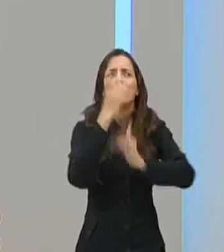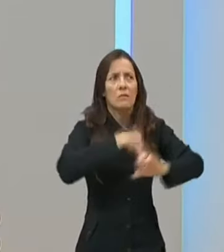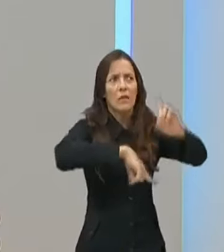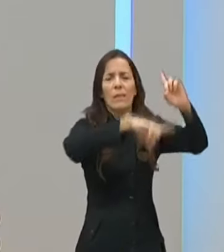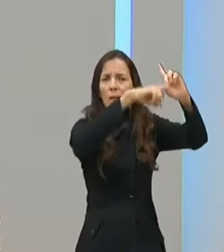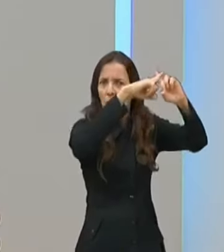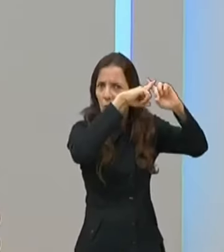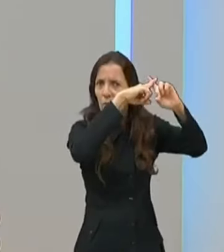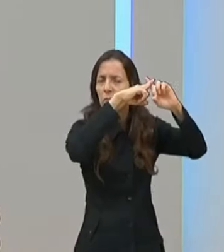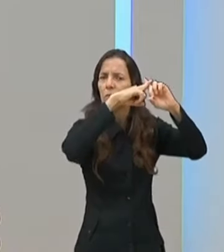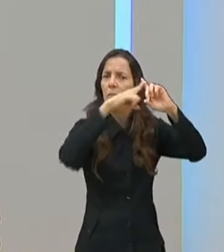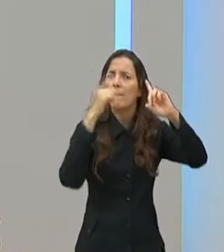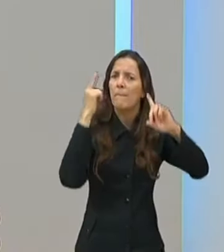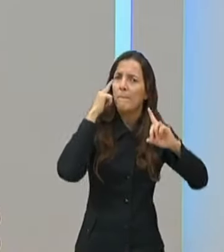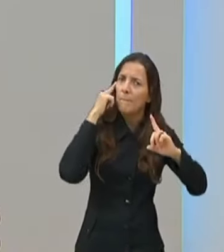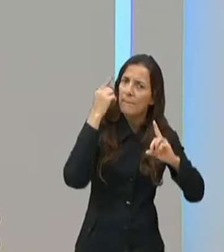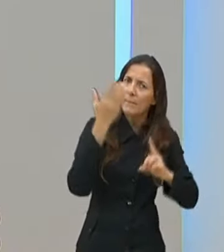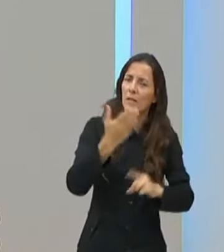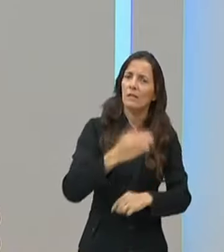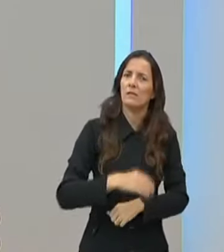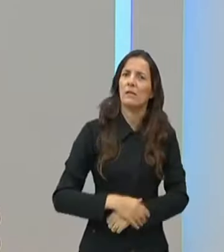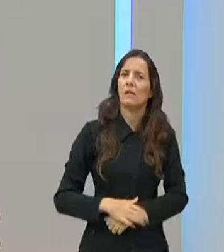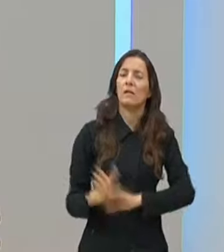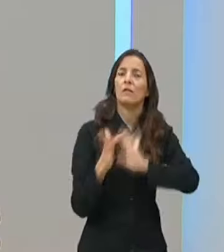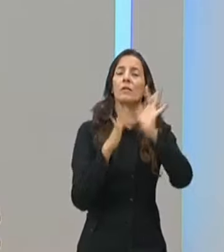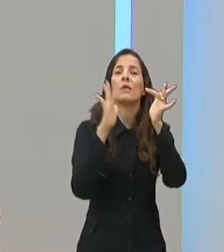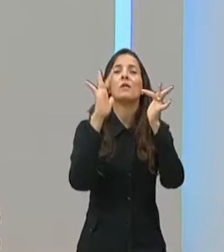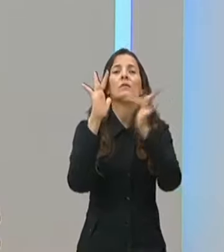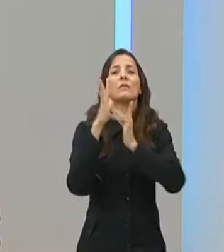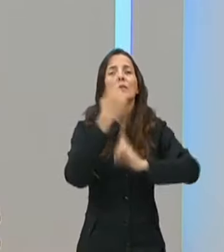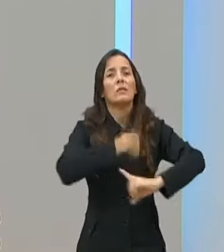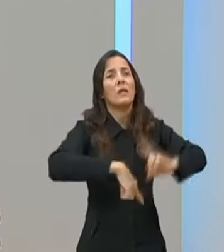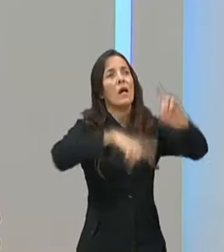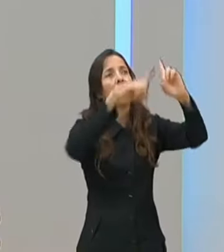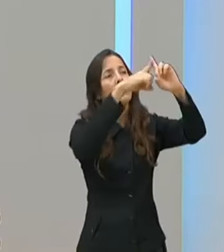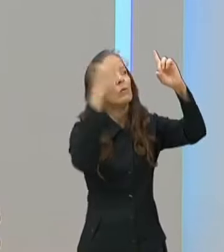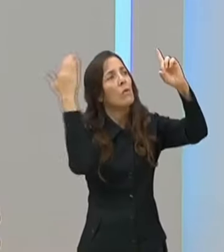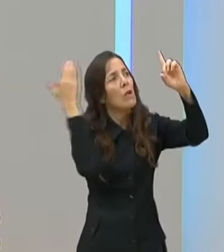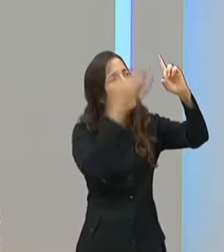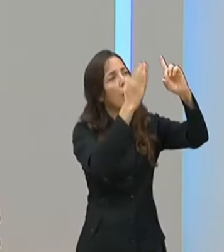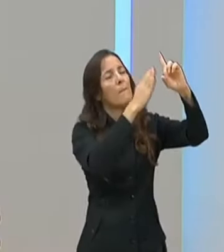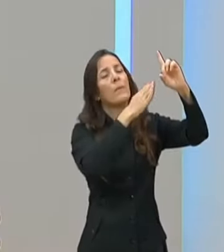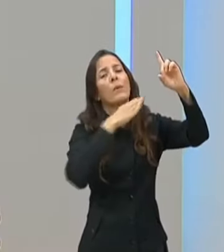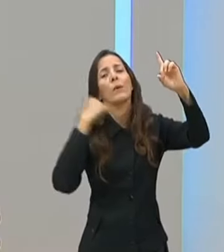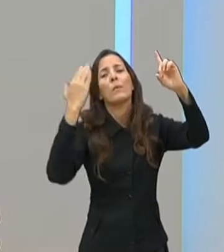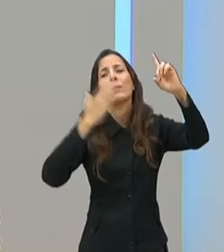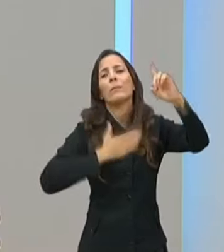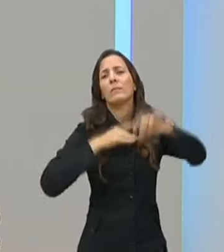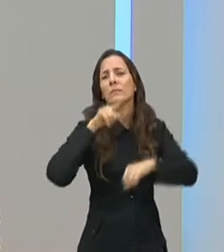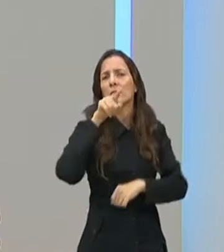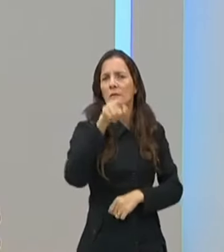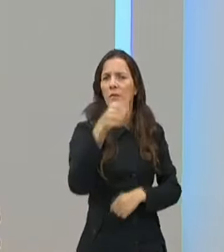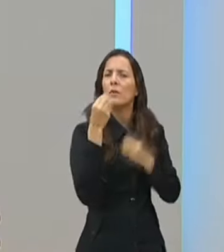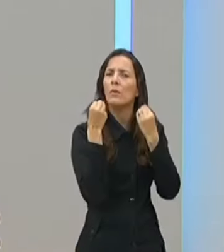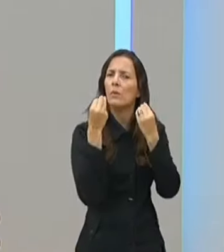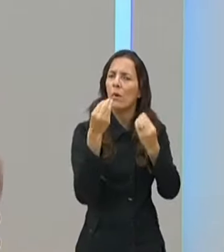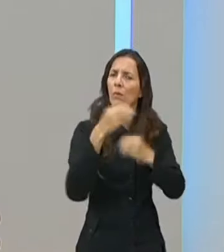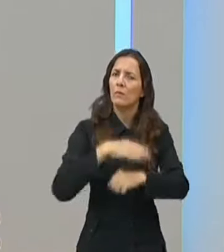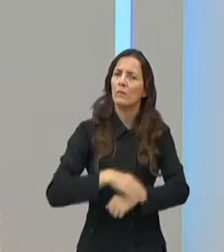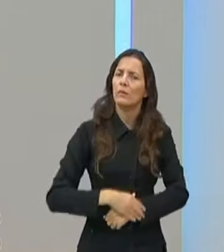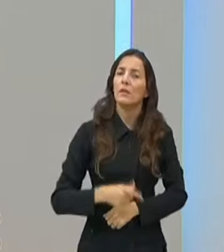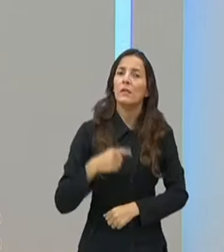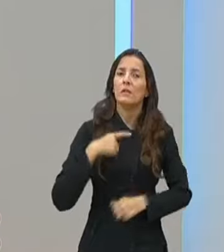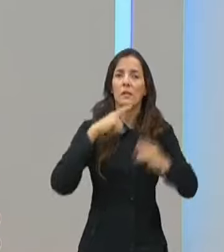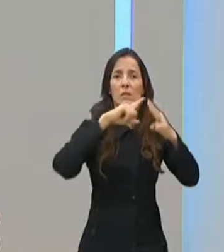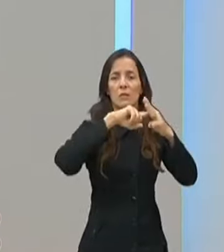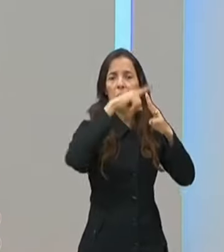mais pesada, Jesus levou por nós e nela morreu. Aleluia, ali no meio daqueles